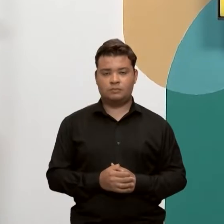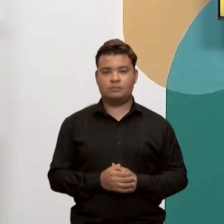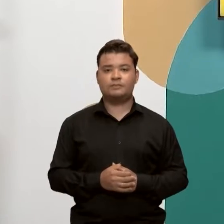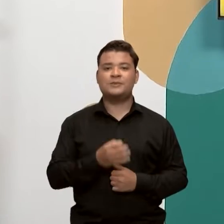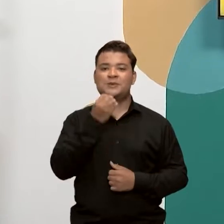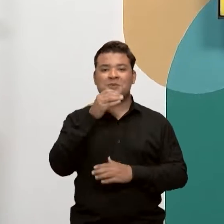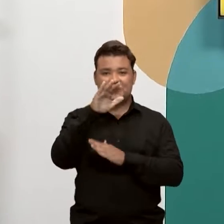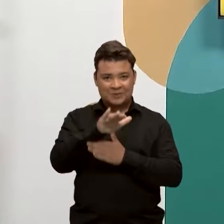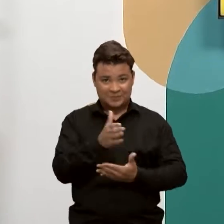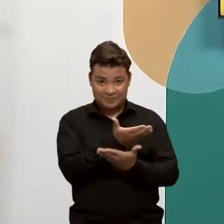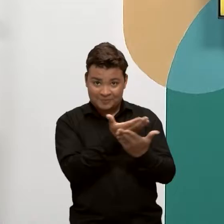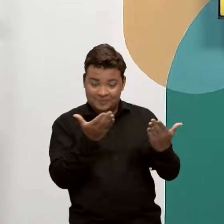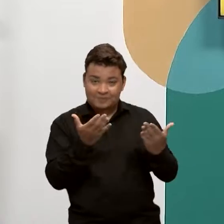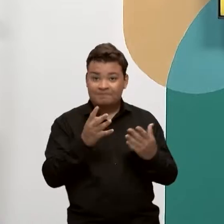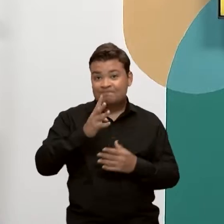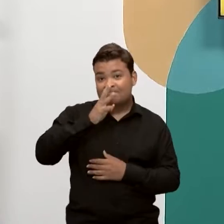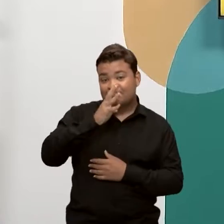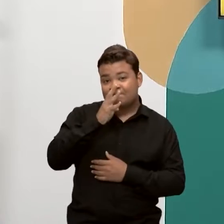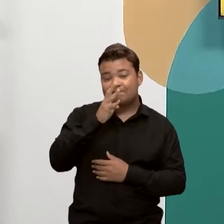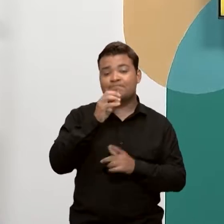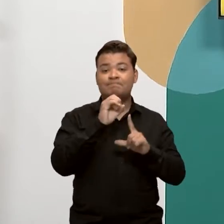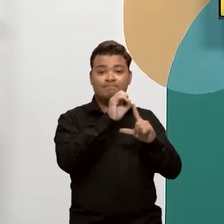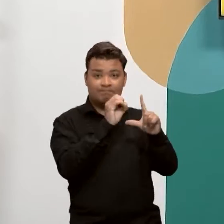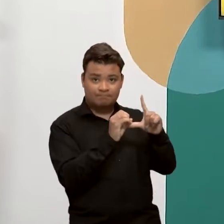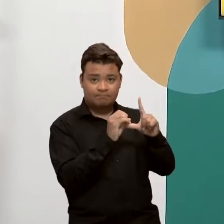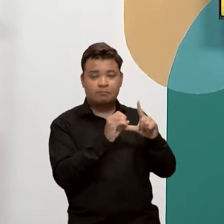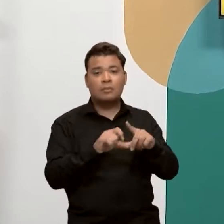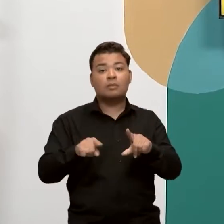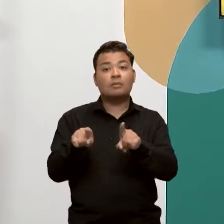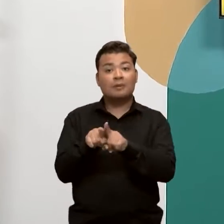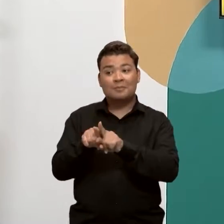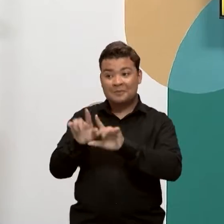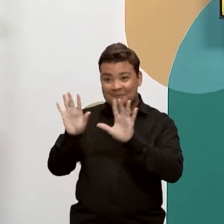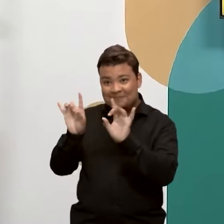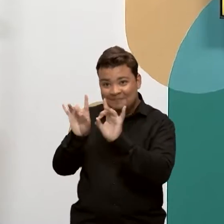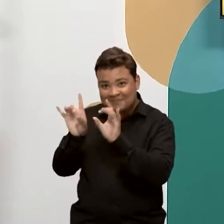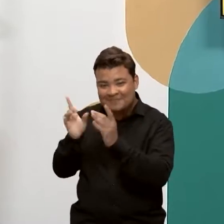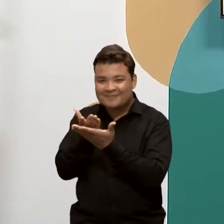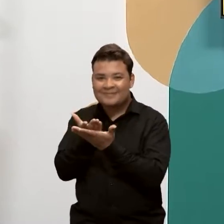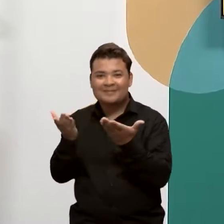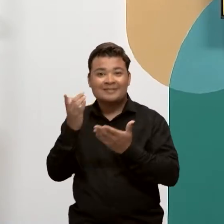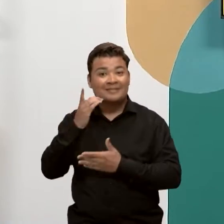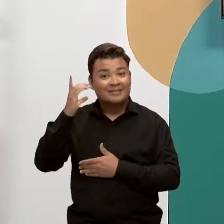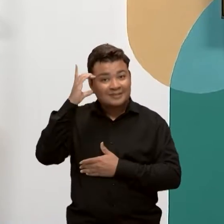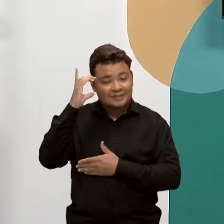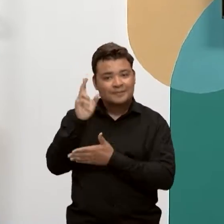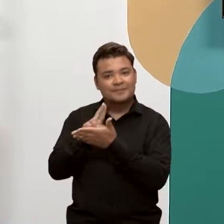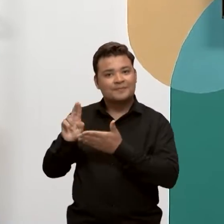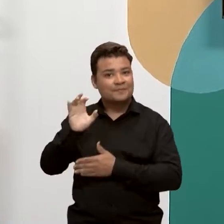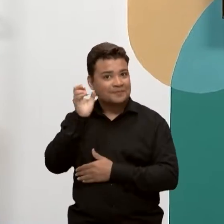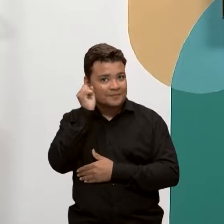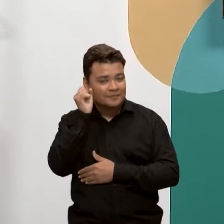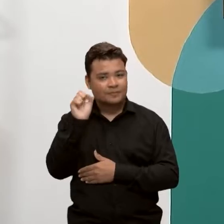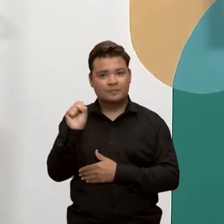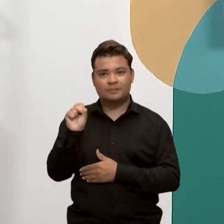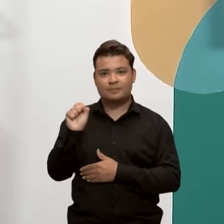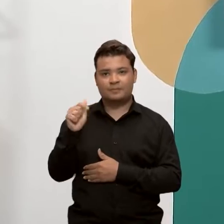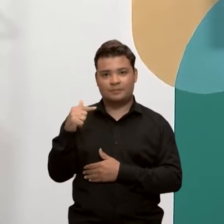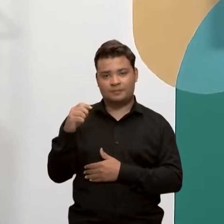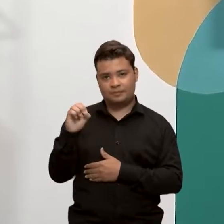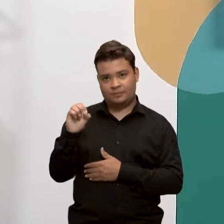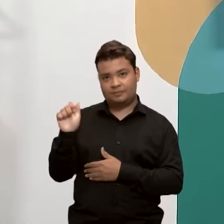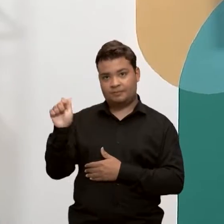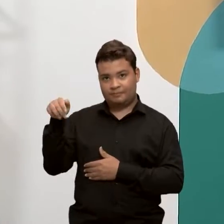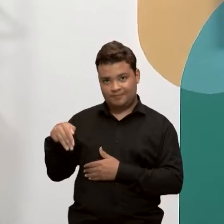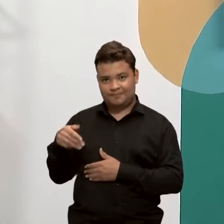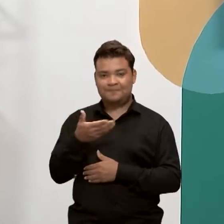Boa tarde para você que nos acompanha na TV UFG e um oi especial para os ouvintes da Rádio Universitária 870M. Eu